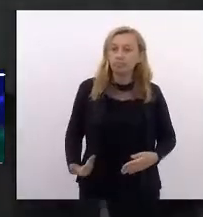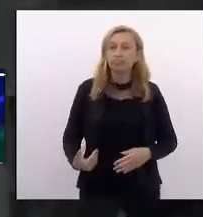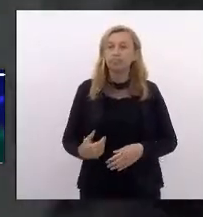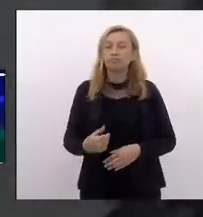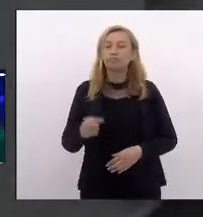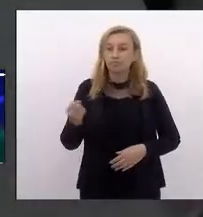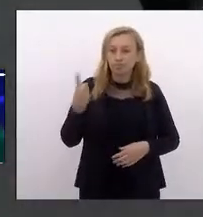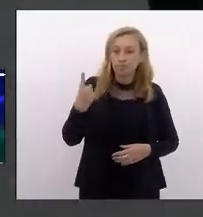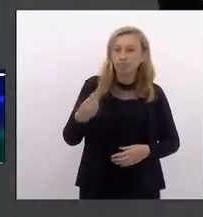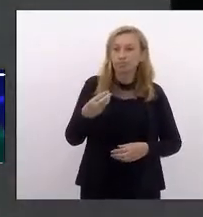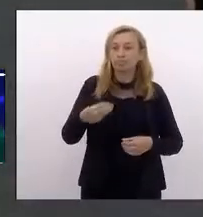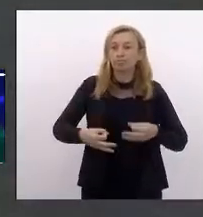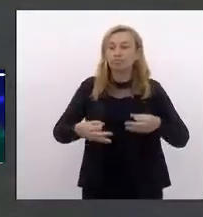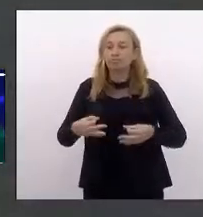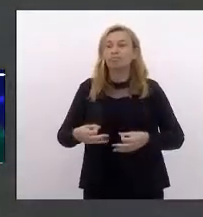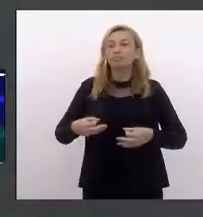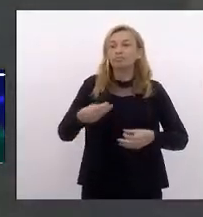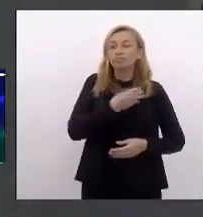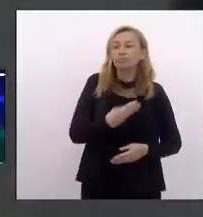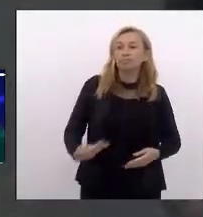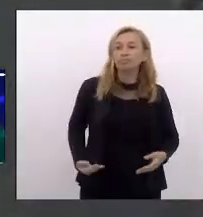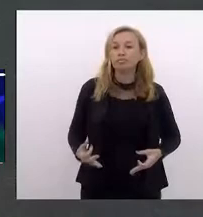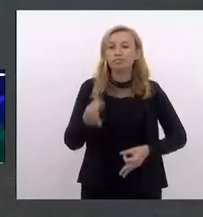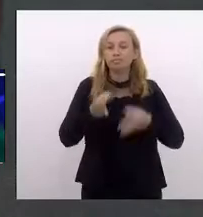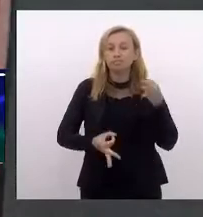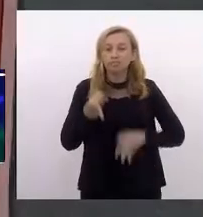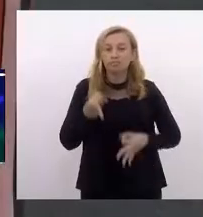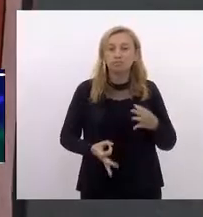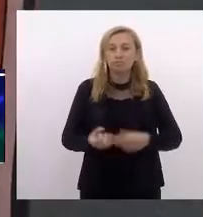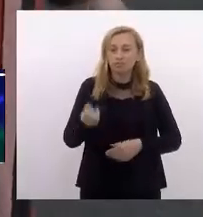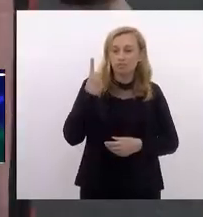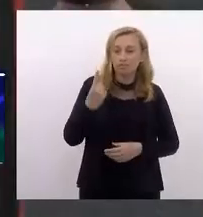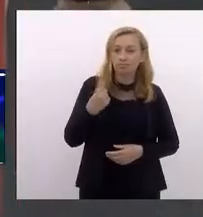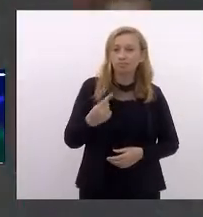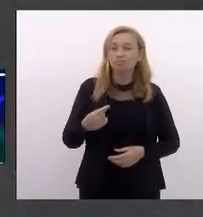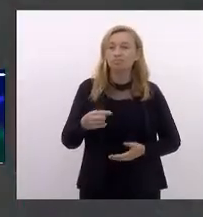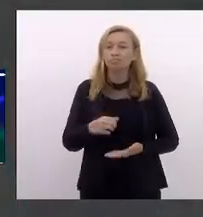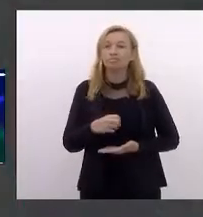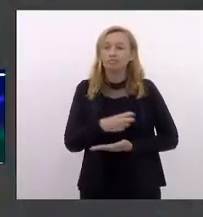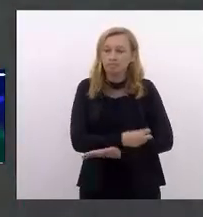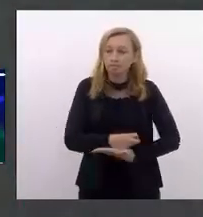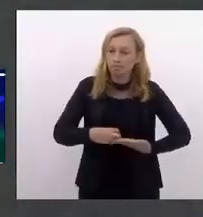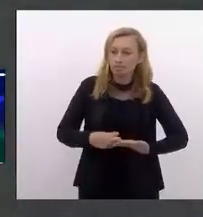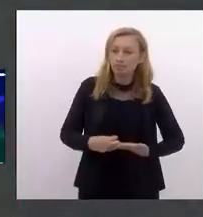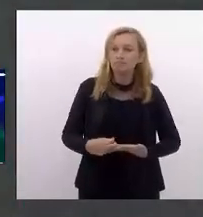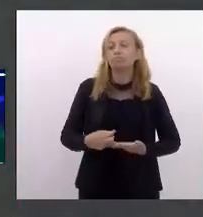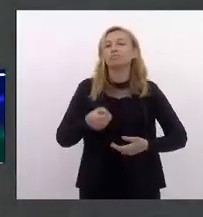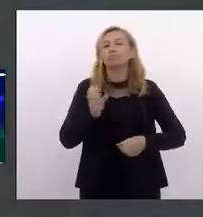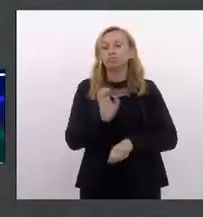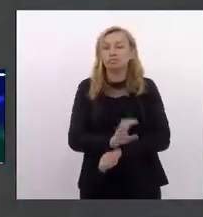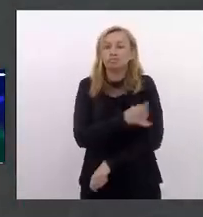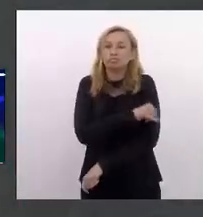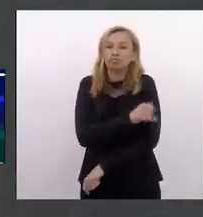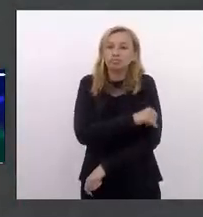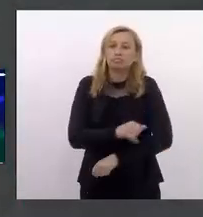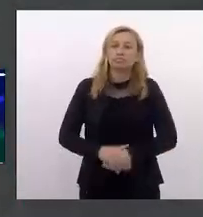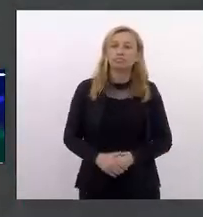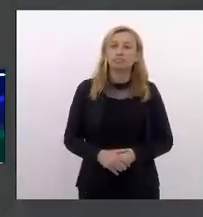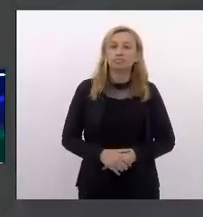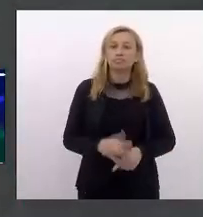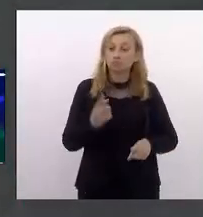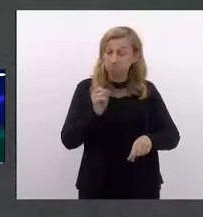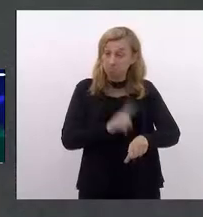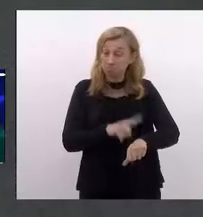e Juiz ex go o João Vitor Foi expurgado da política do estado do Rio de Janeiro